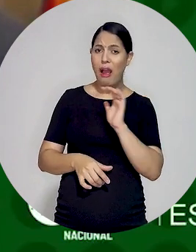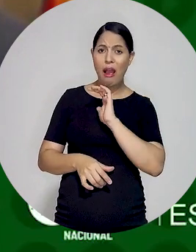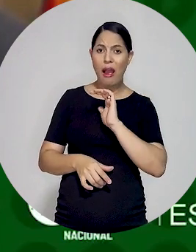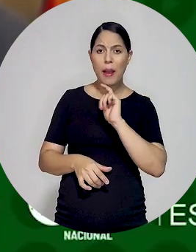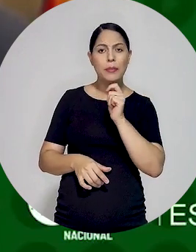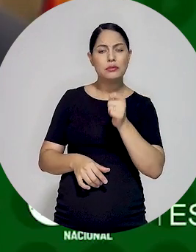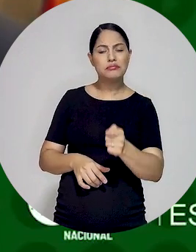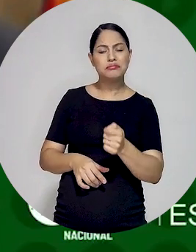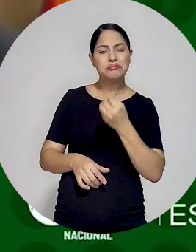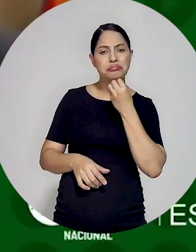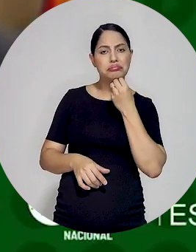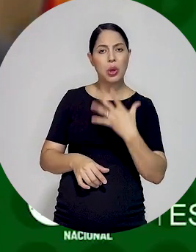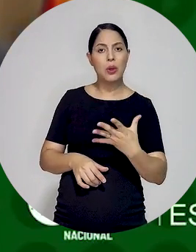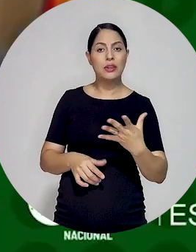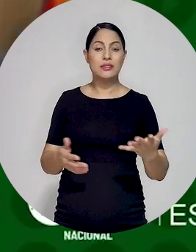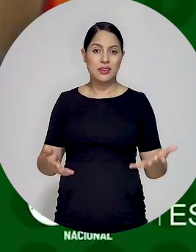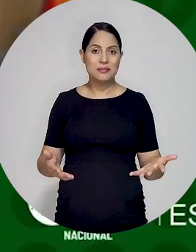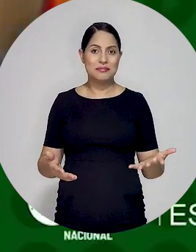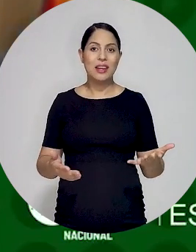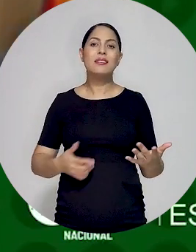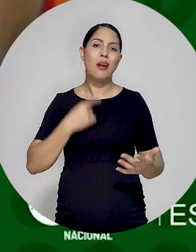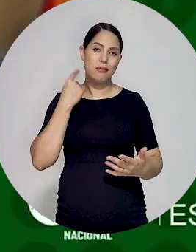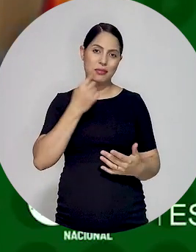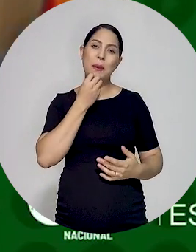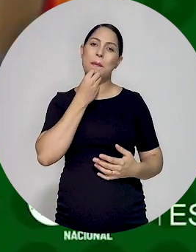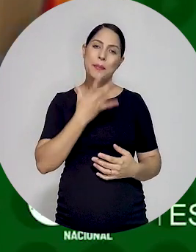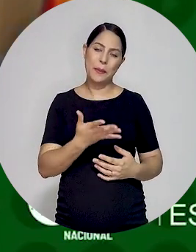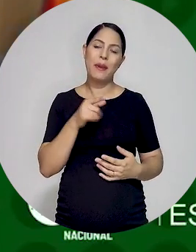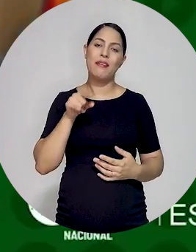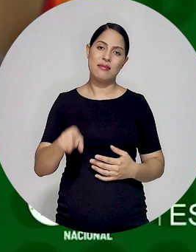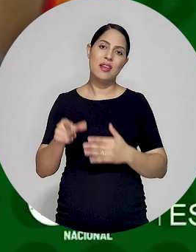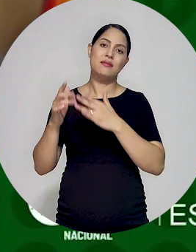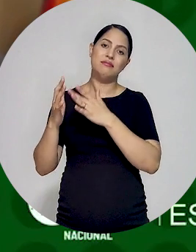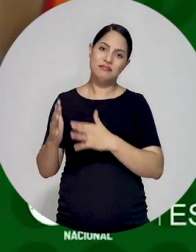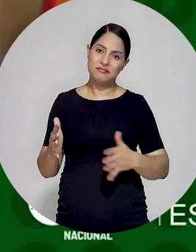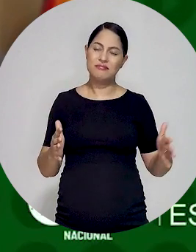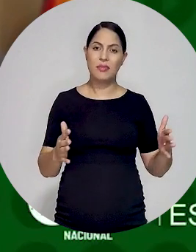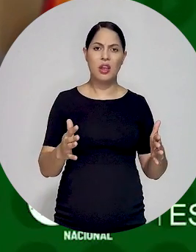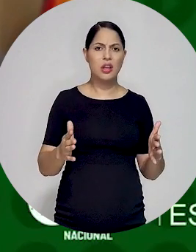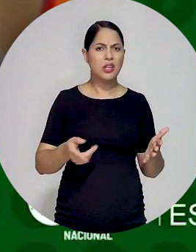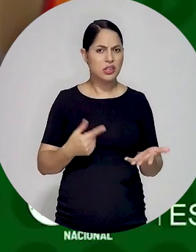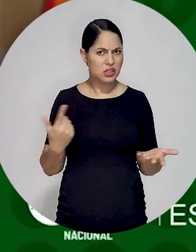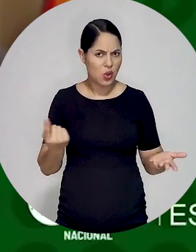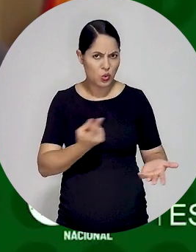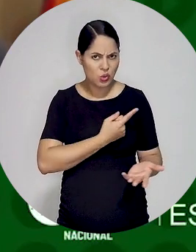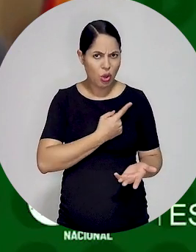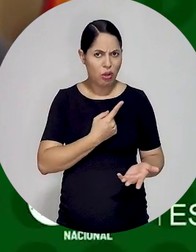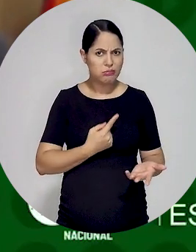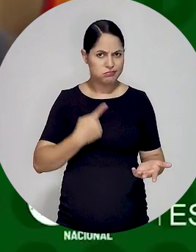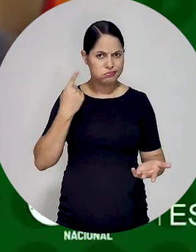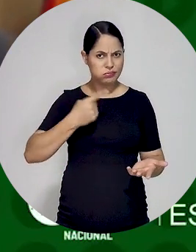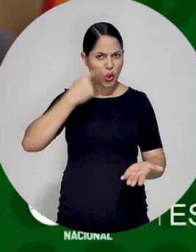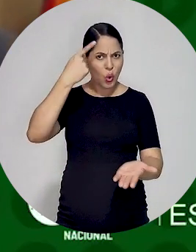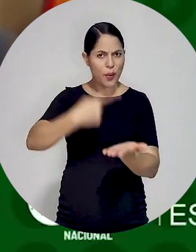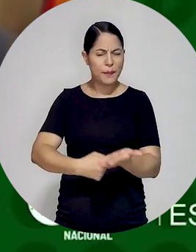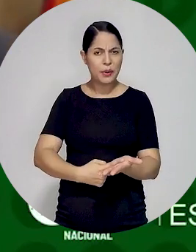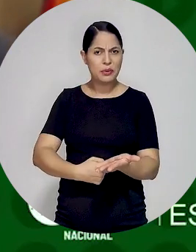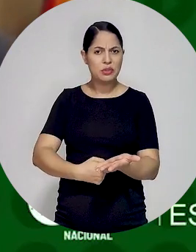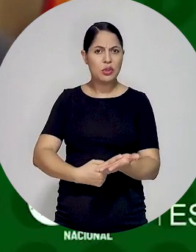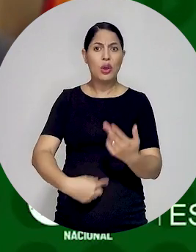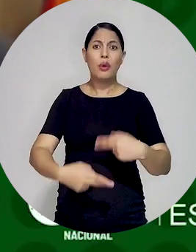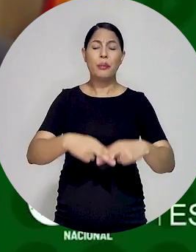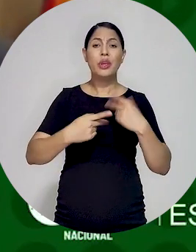mérito da maneira mais rápida e célere possível. Essa é a boa advocacia. Eu acho que esse tem que ser o compromisso